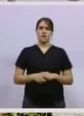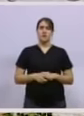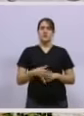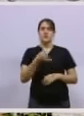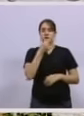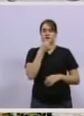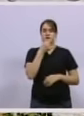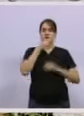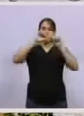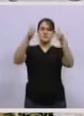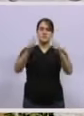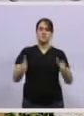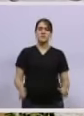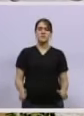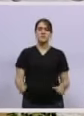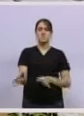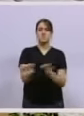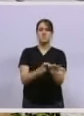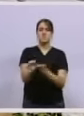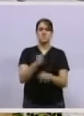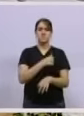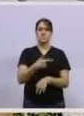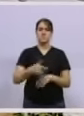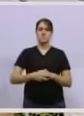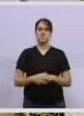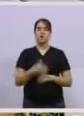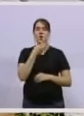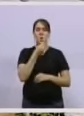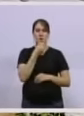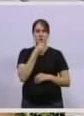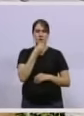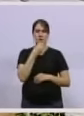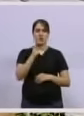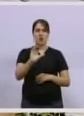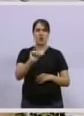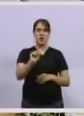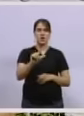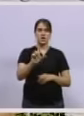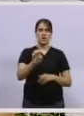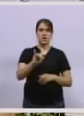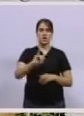profetas esculpidas em pedra sabão. Aquele homem não tinha as mãos. Aleijado.